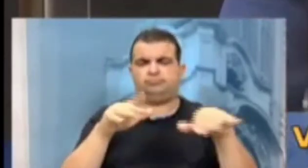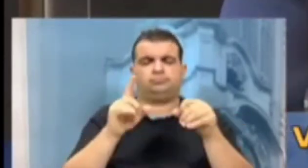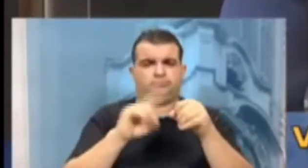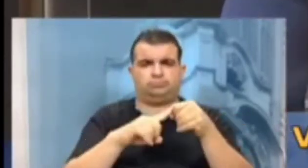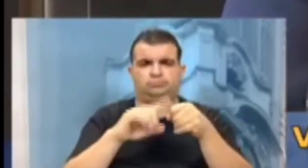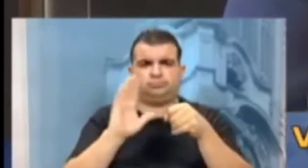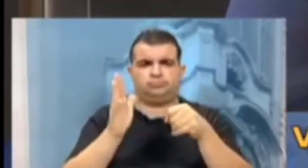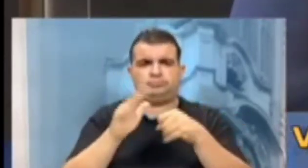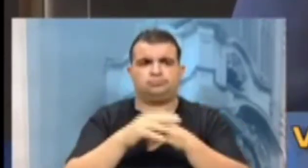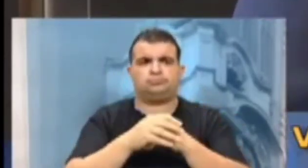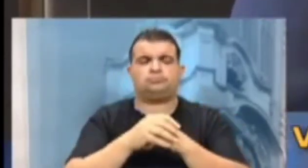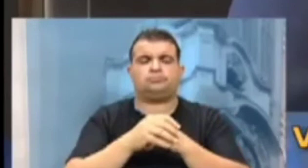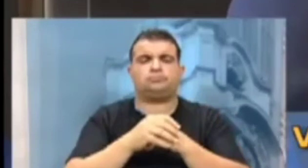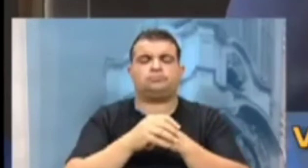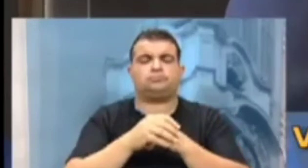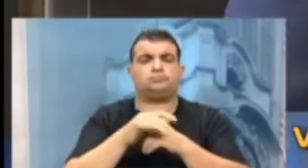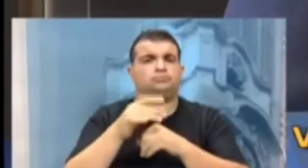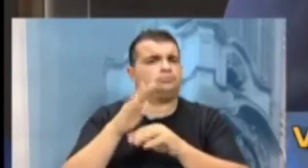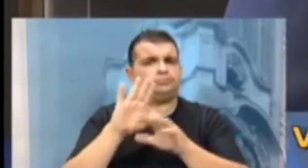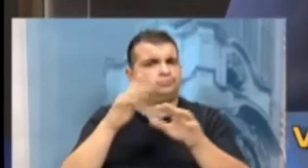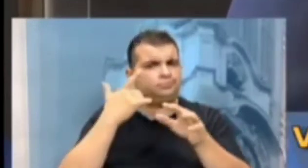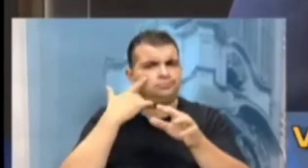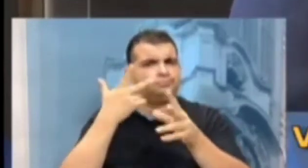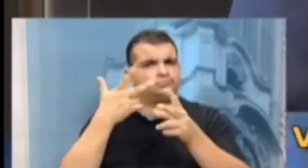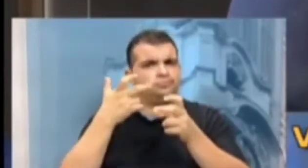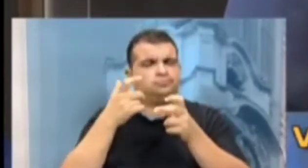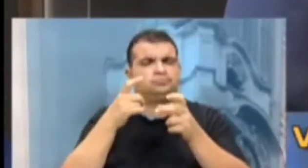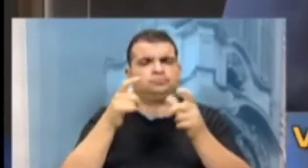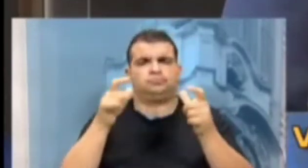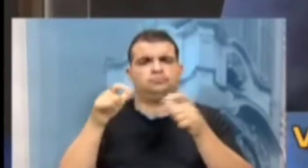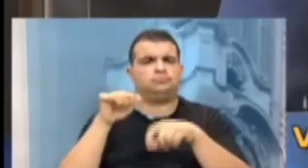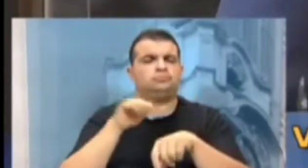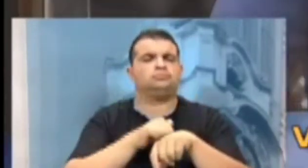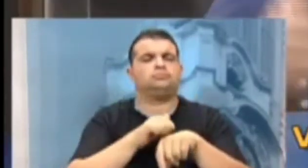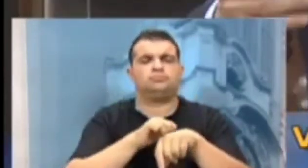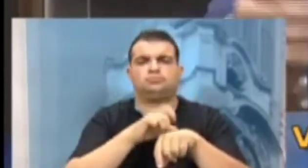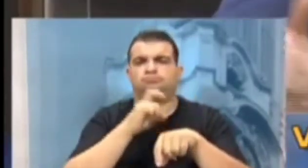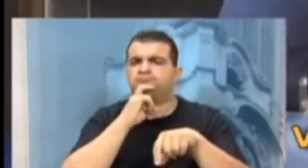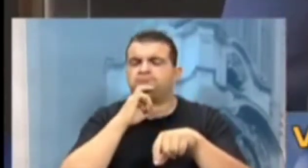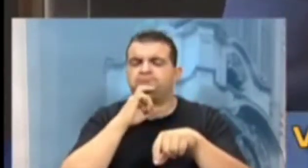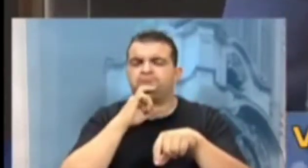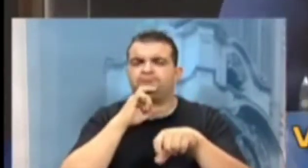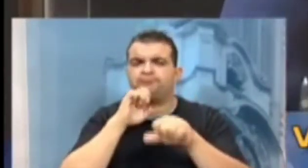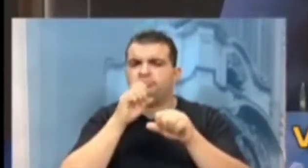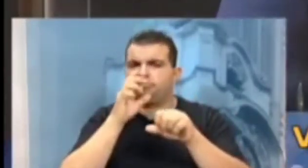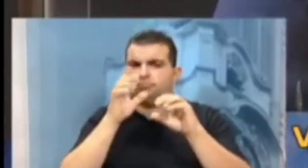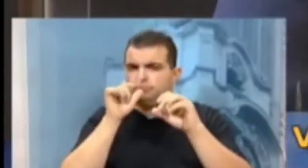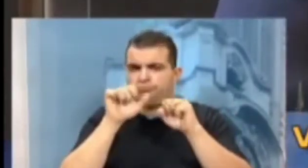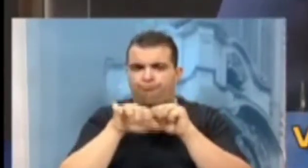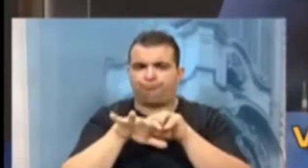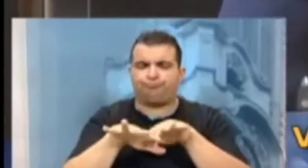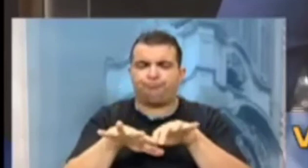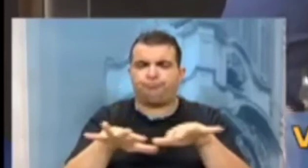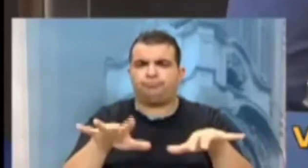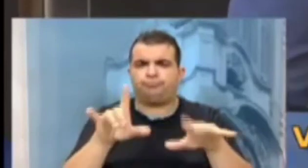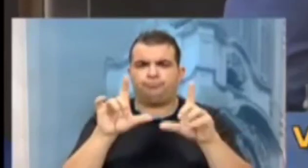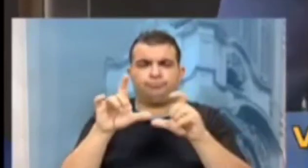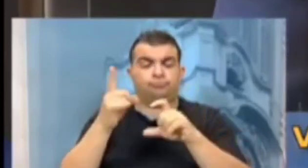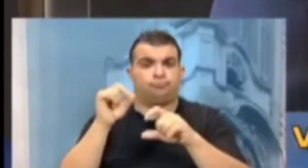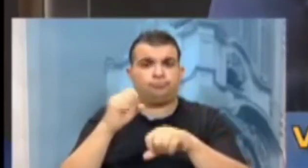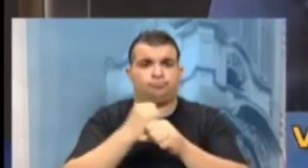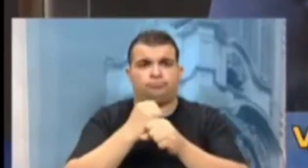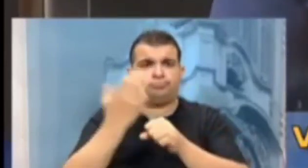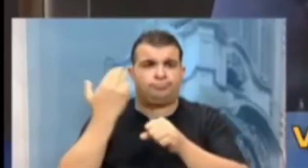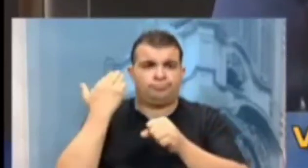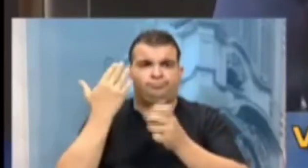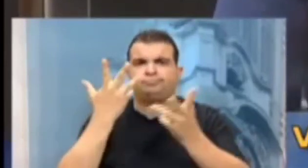retorno é só nós observamos as geleiras derretendo fotos de dez anos atrás e como